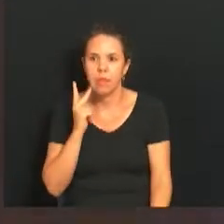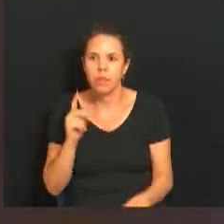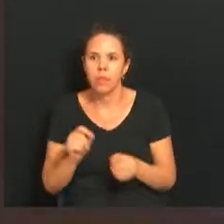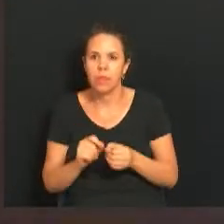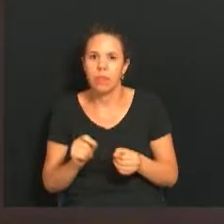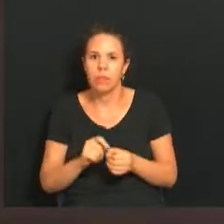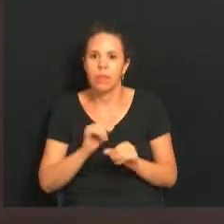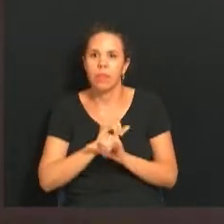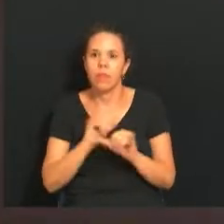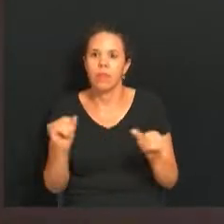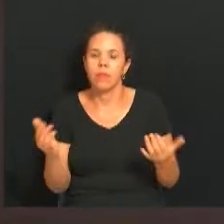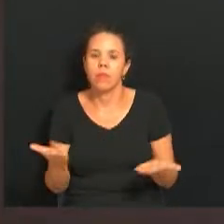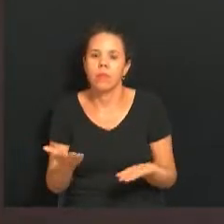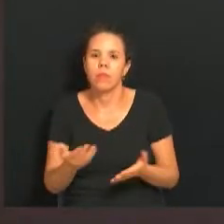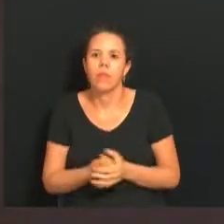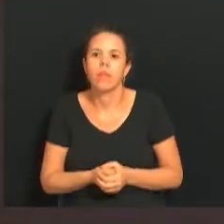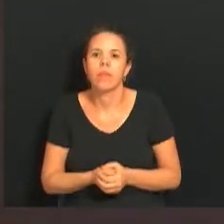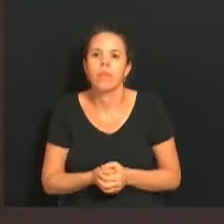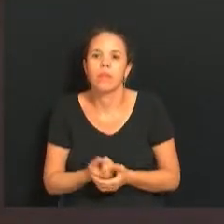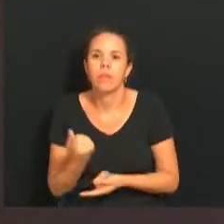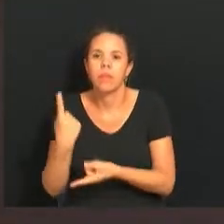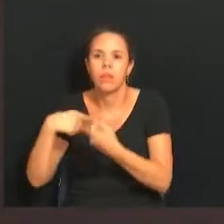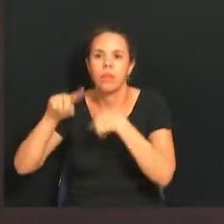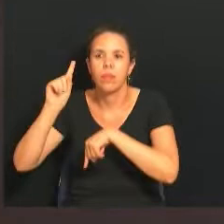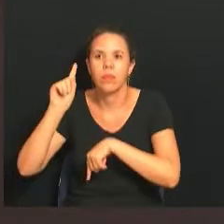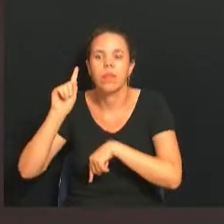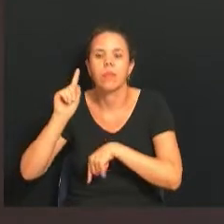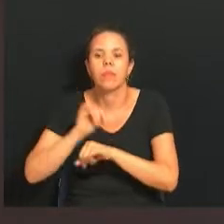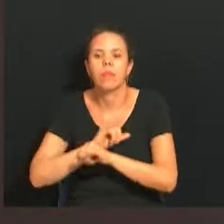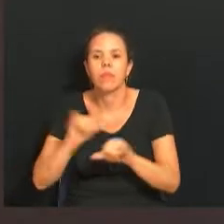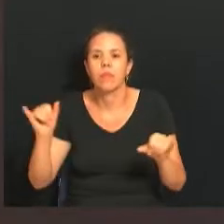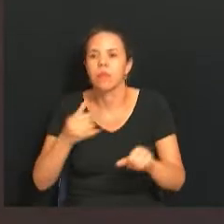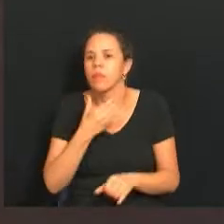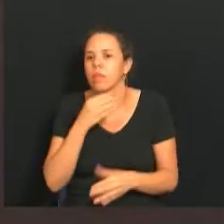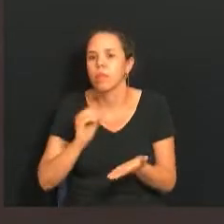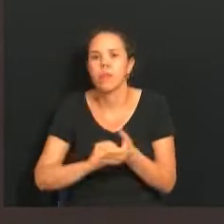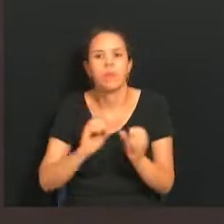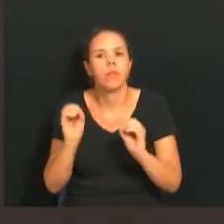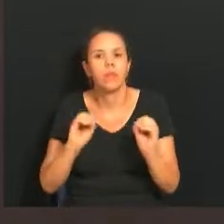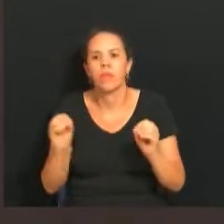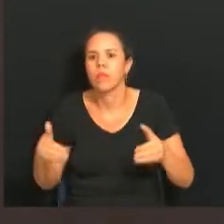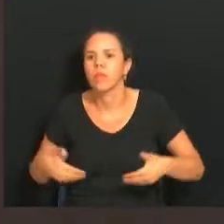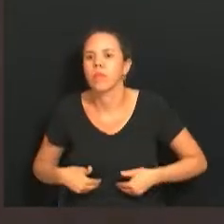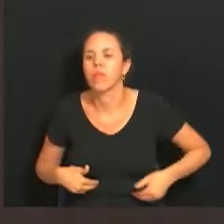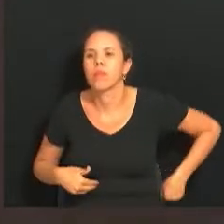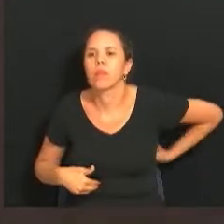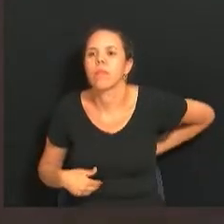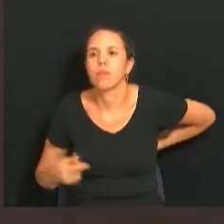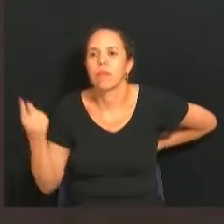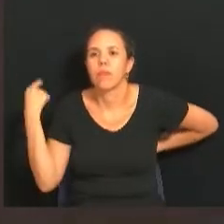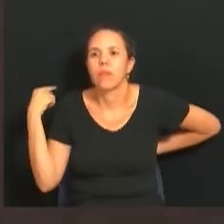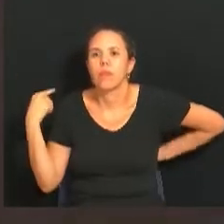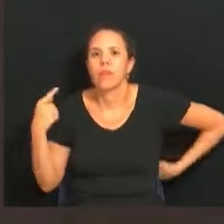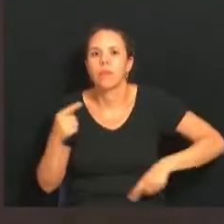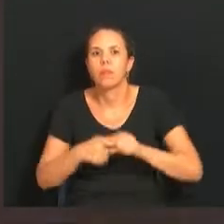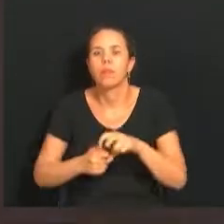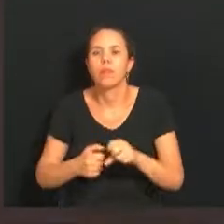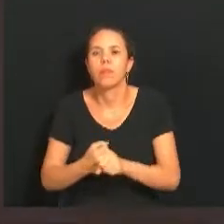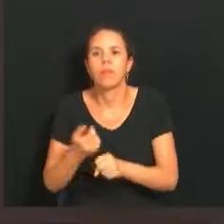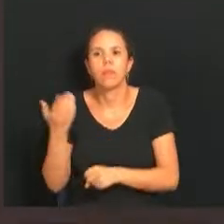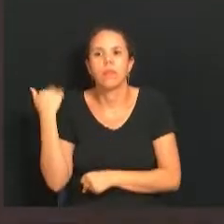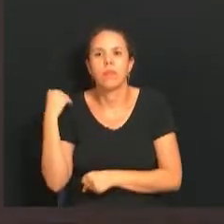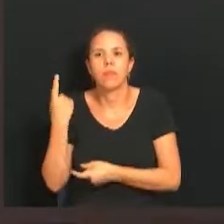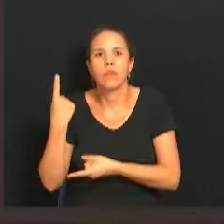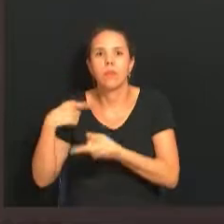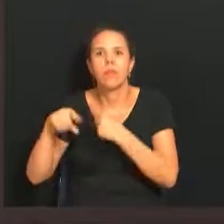campanha agora, foi um sucesso, a campanha do Natal Sem Fome, fizemos no último mês do ano passado, foi um sucesso,